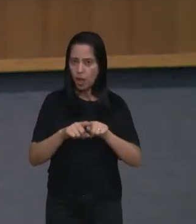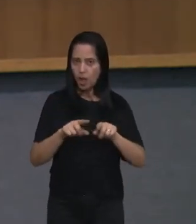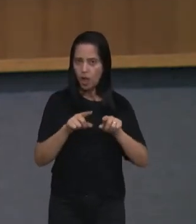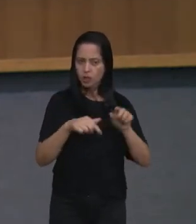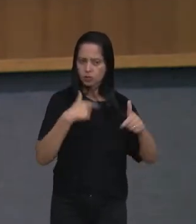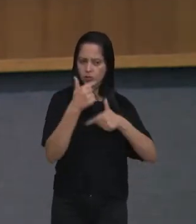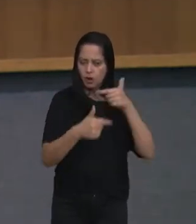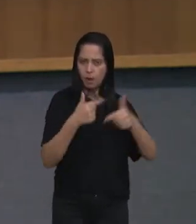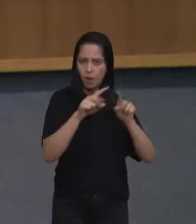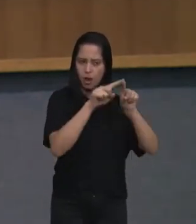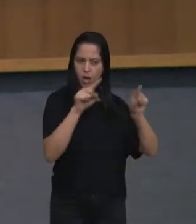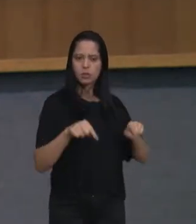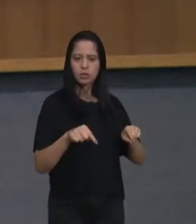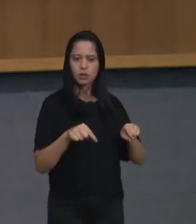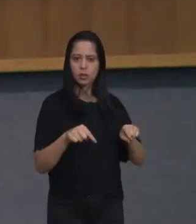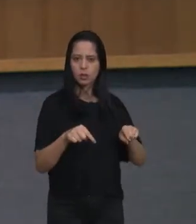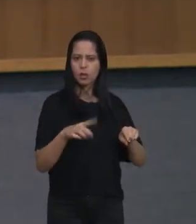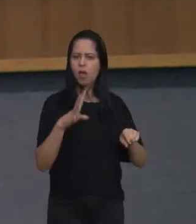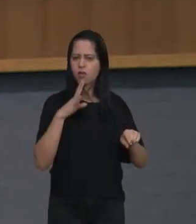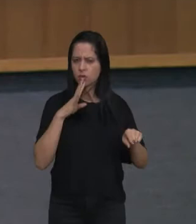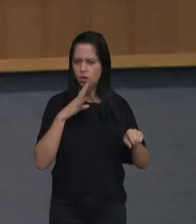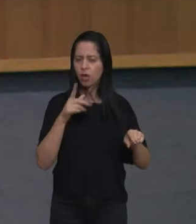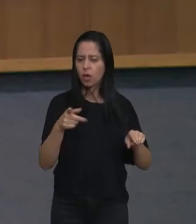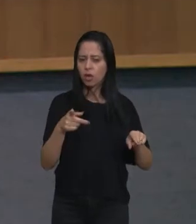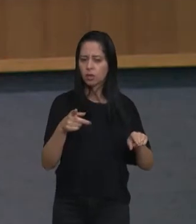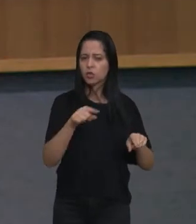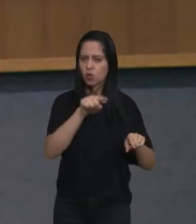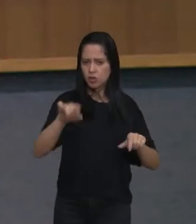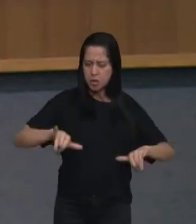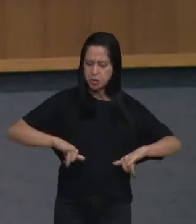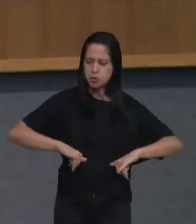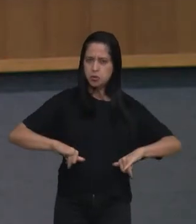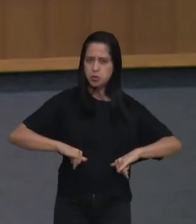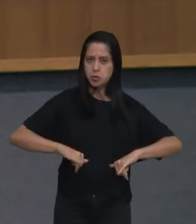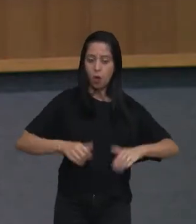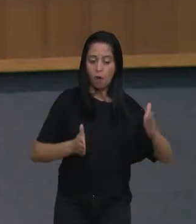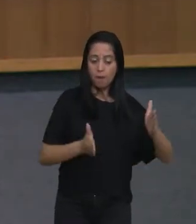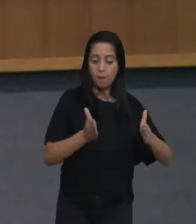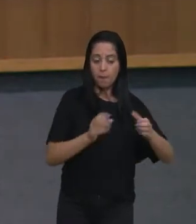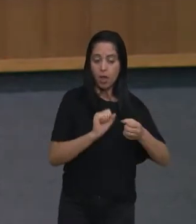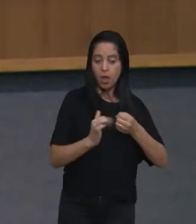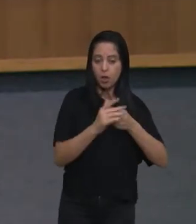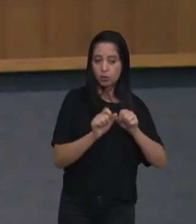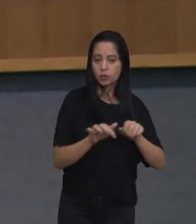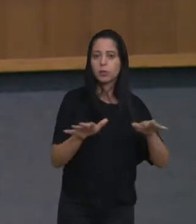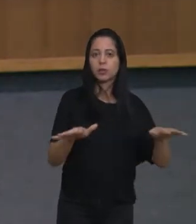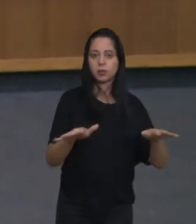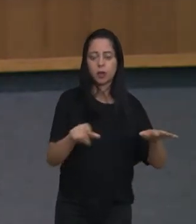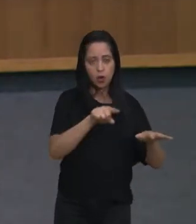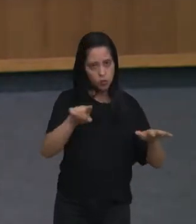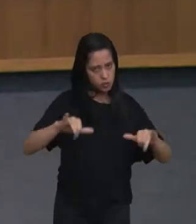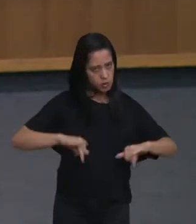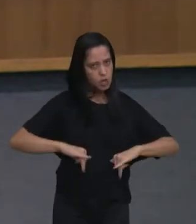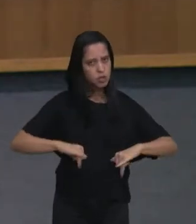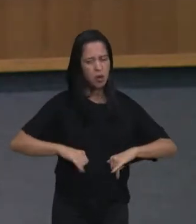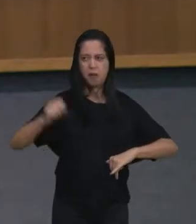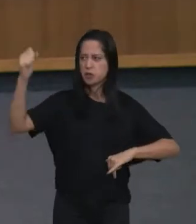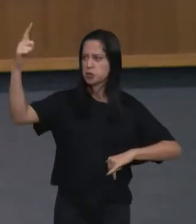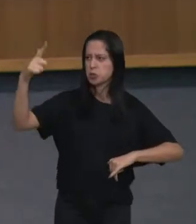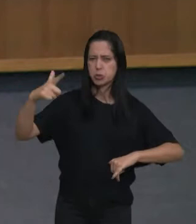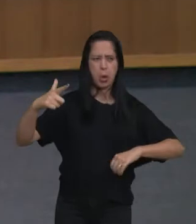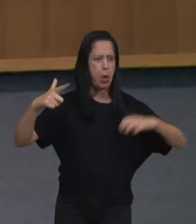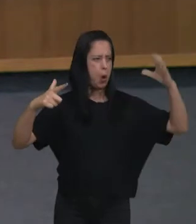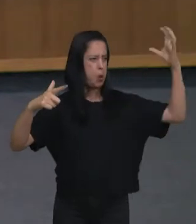é o trabalho árduo de vocês. Sei quanto vocês sofreram com essa pandemia, que vocês estão sofrendo debaixo de sol, de chuva